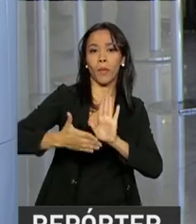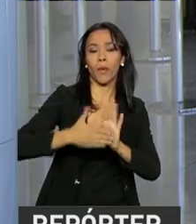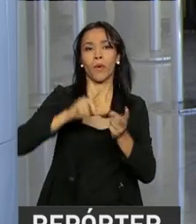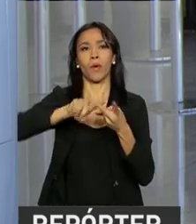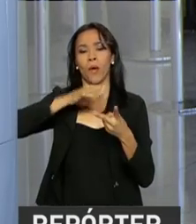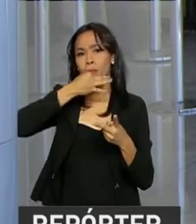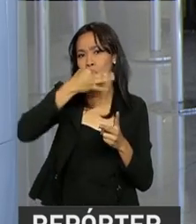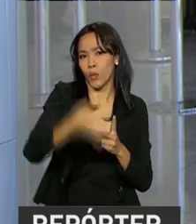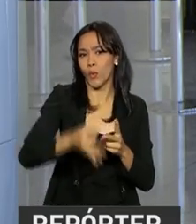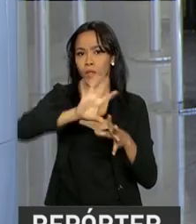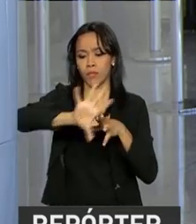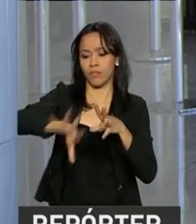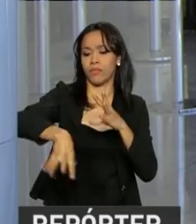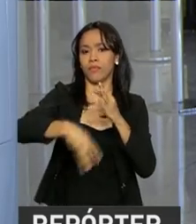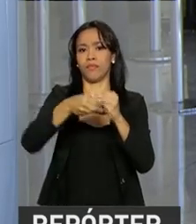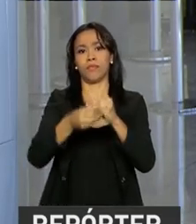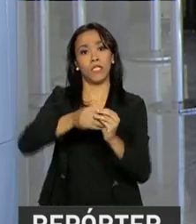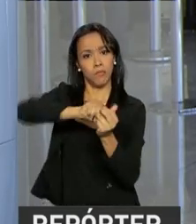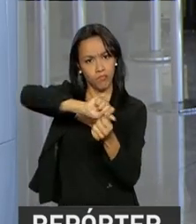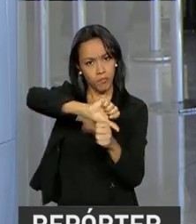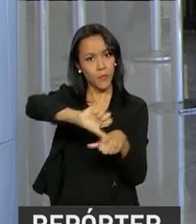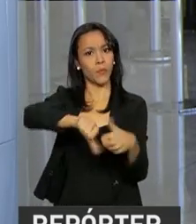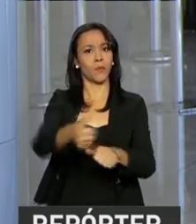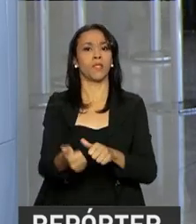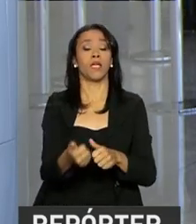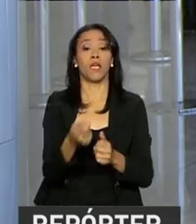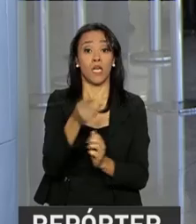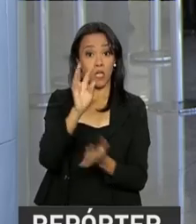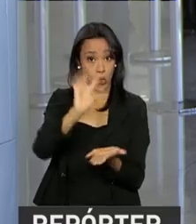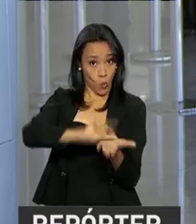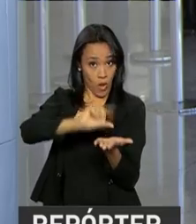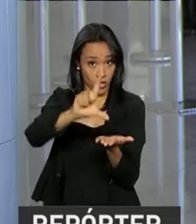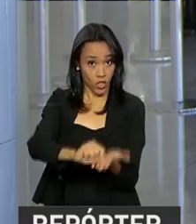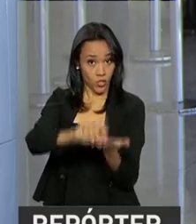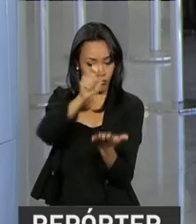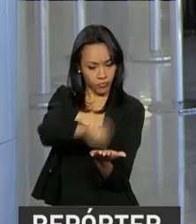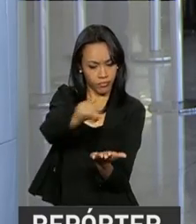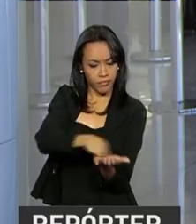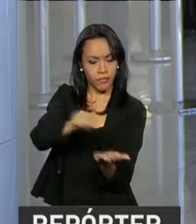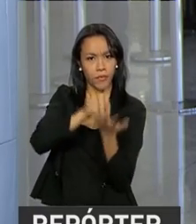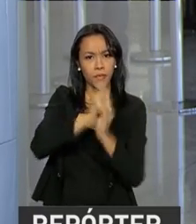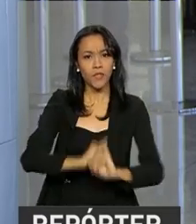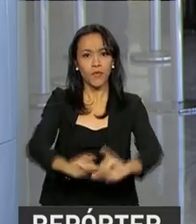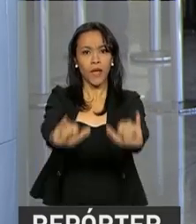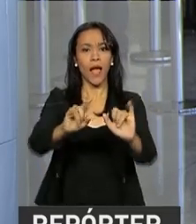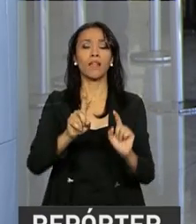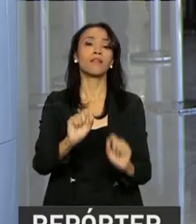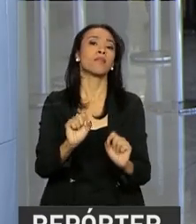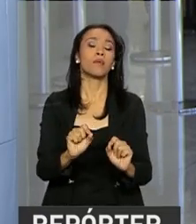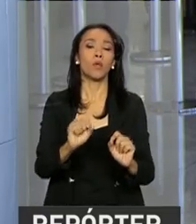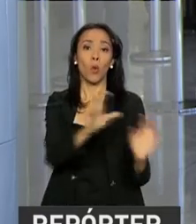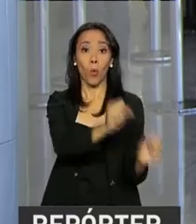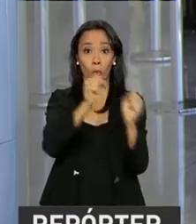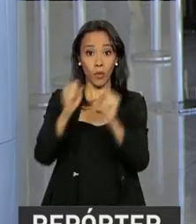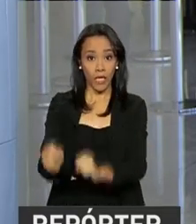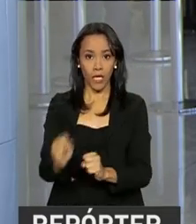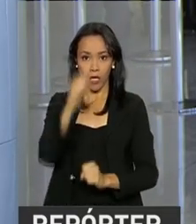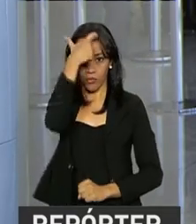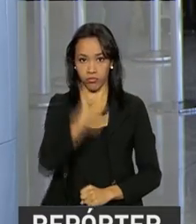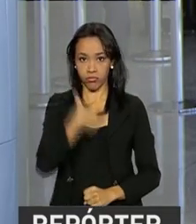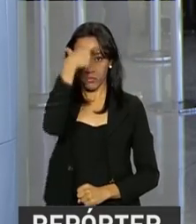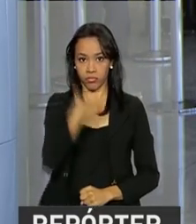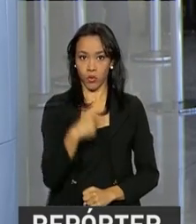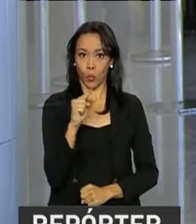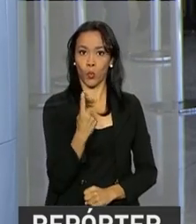sugere, acrescenta e modifica. No texto, Michel Temer afirma ainda que o exercício de poder unitário, unipessoal, só